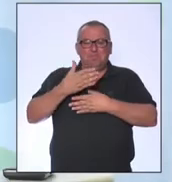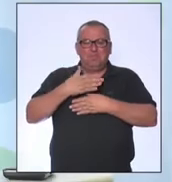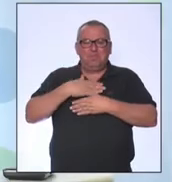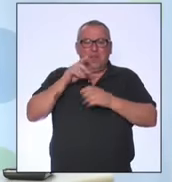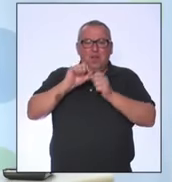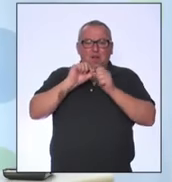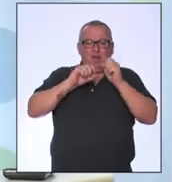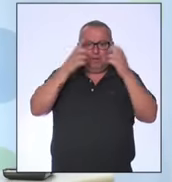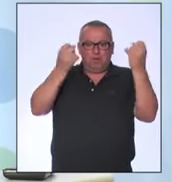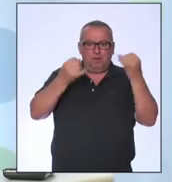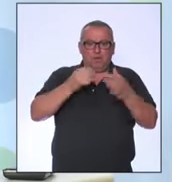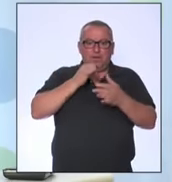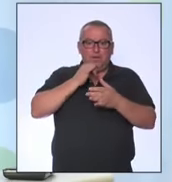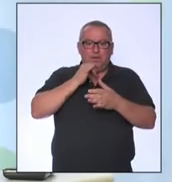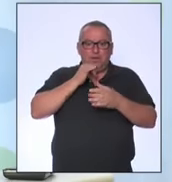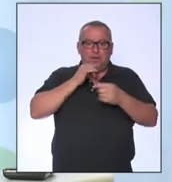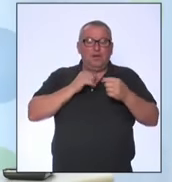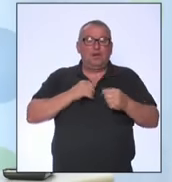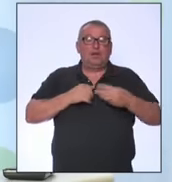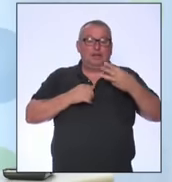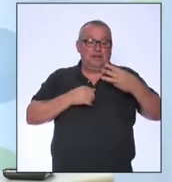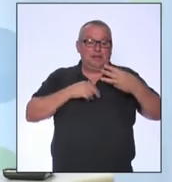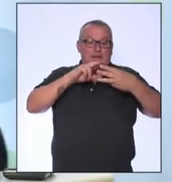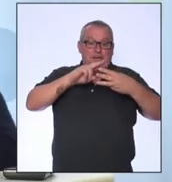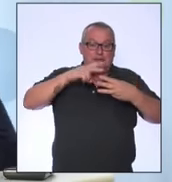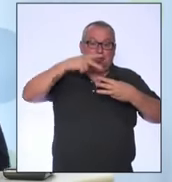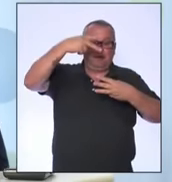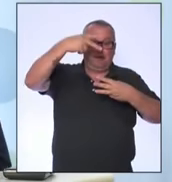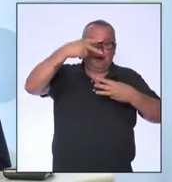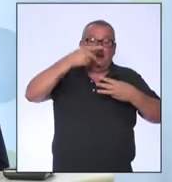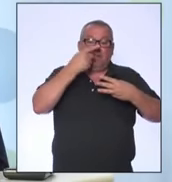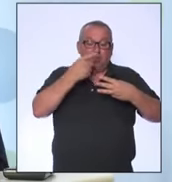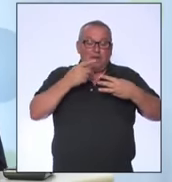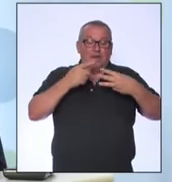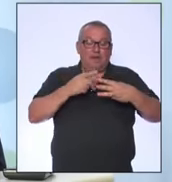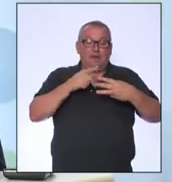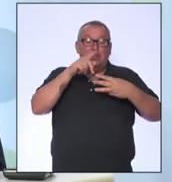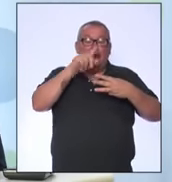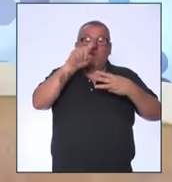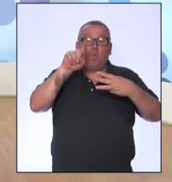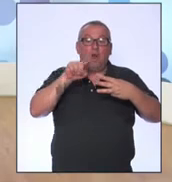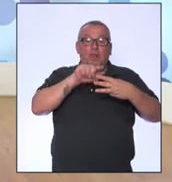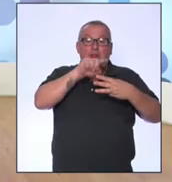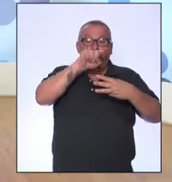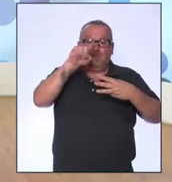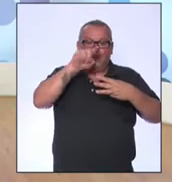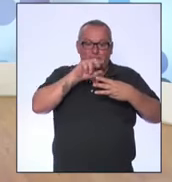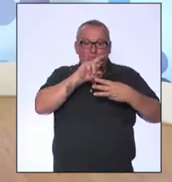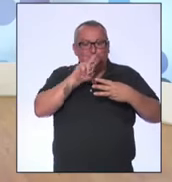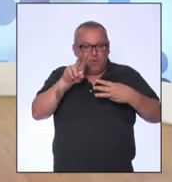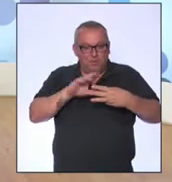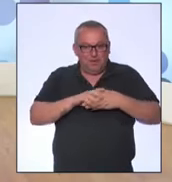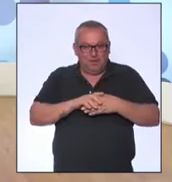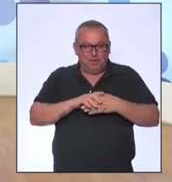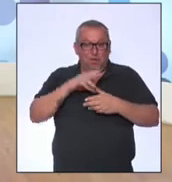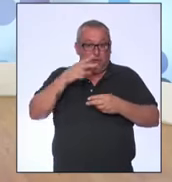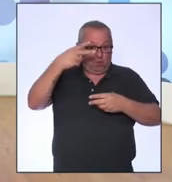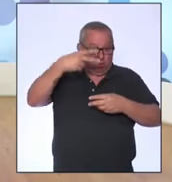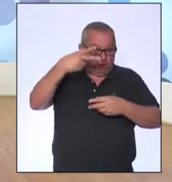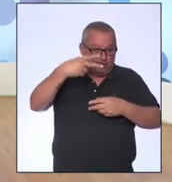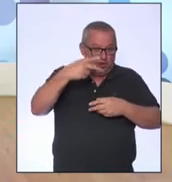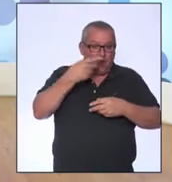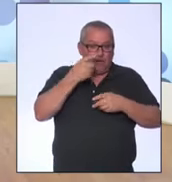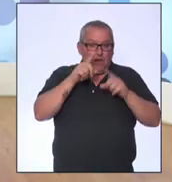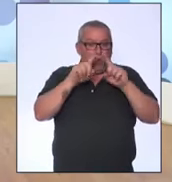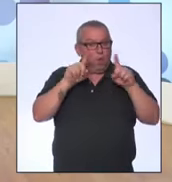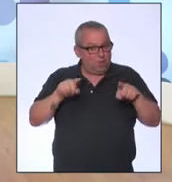Raramente eu falo, por exemplo, 3 elevado à segunda potência. Eu já uso 3 ao quadrado. Quando o expoente é 2, né? Já até